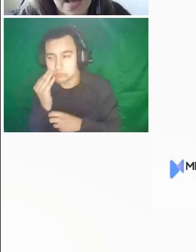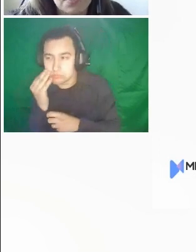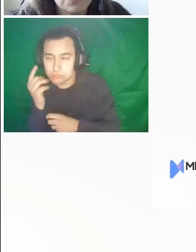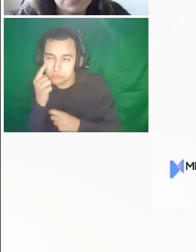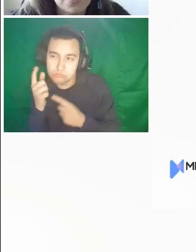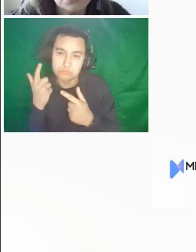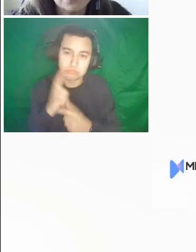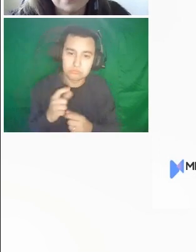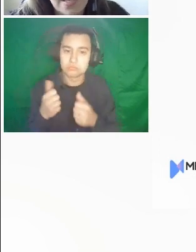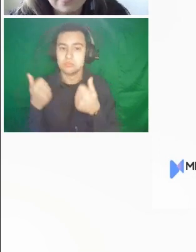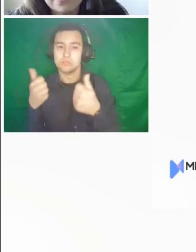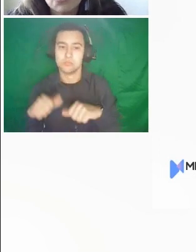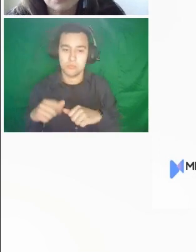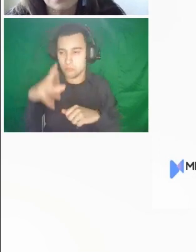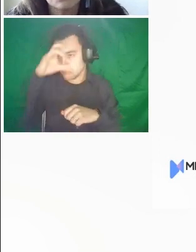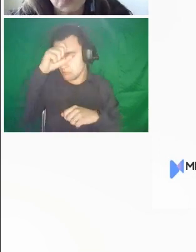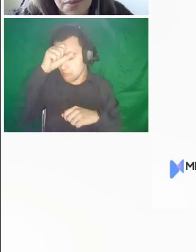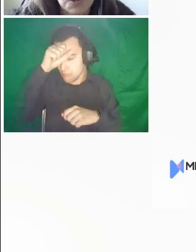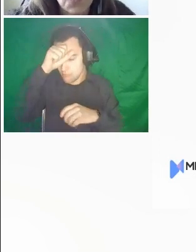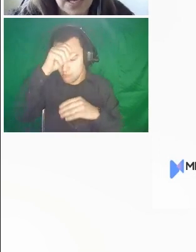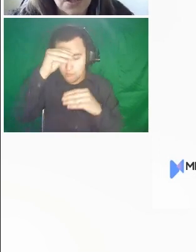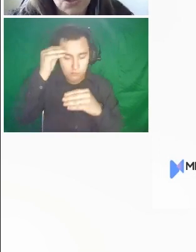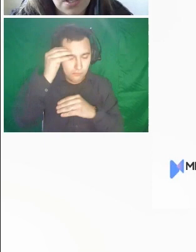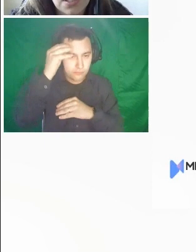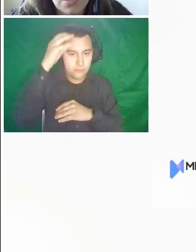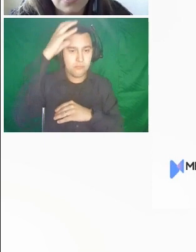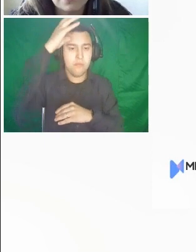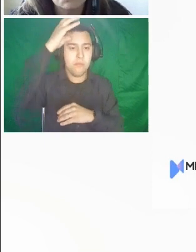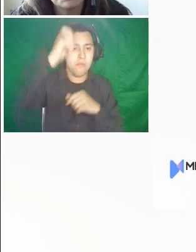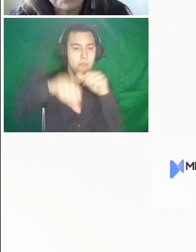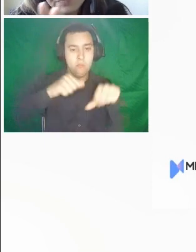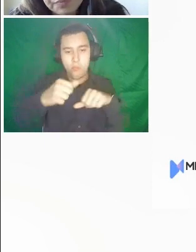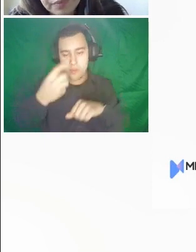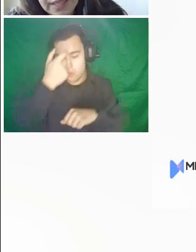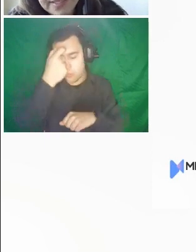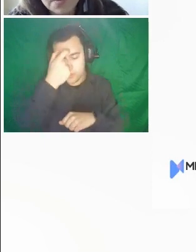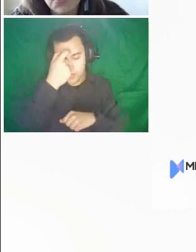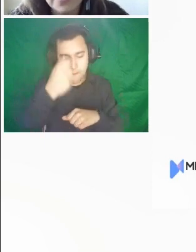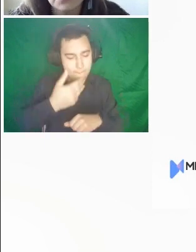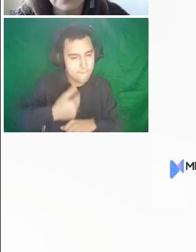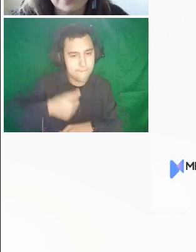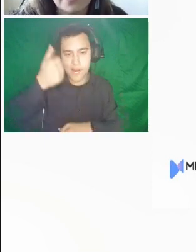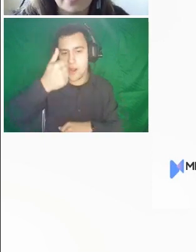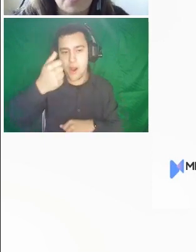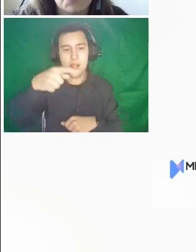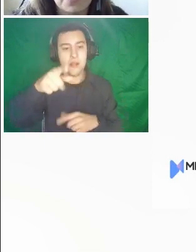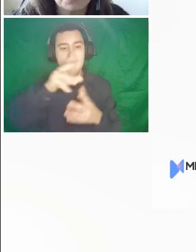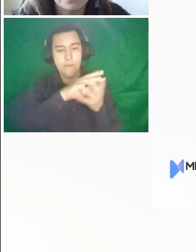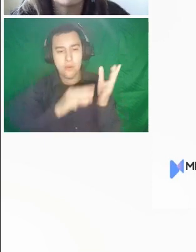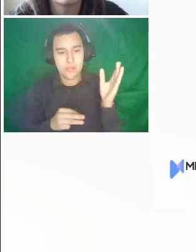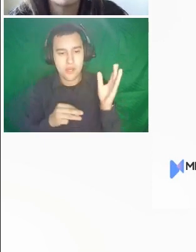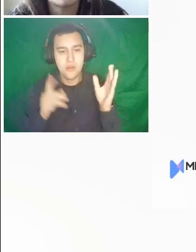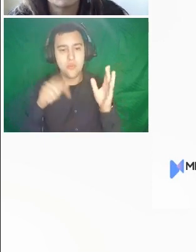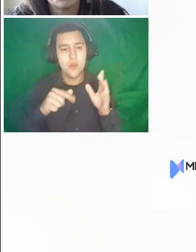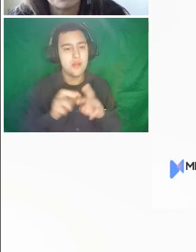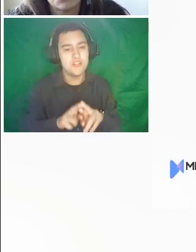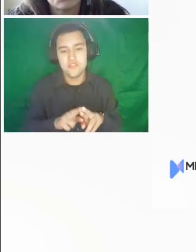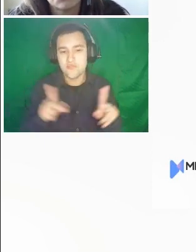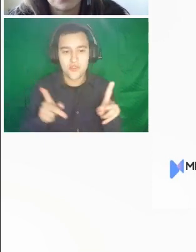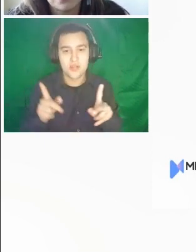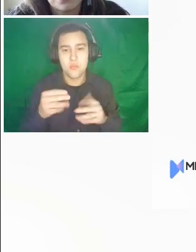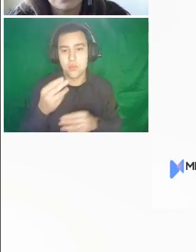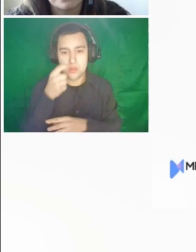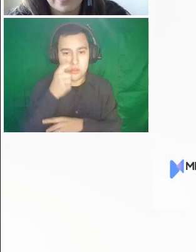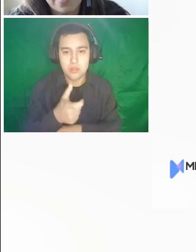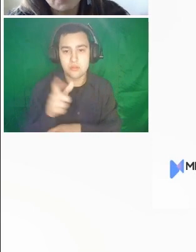aprendizado a gente sai dessa jornada de forma diferente então esse modelo aqui é um modelo bem interessante pra